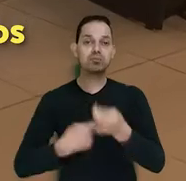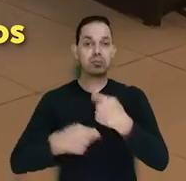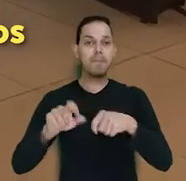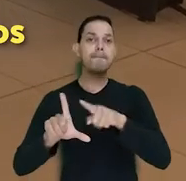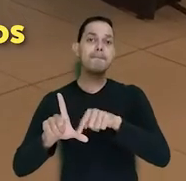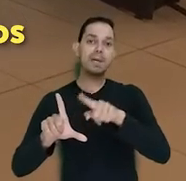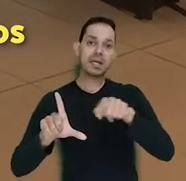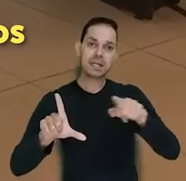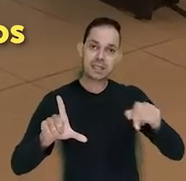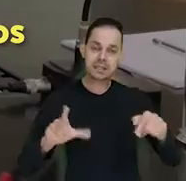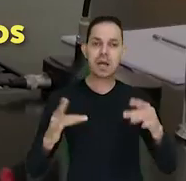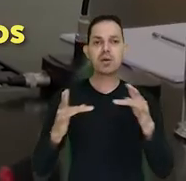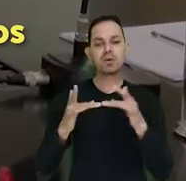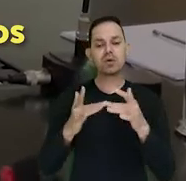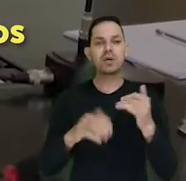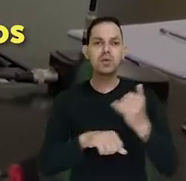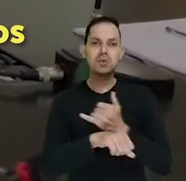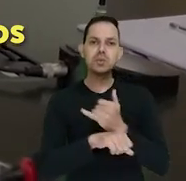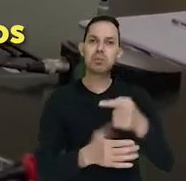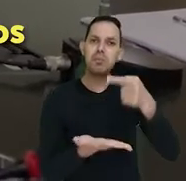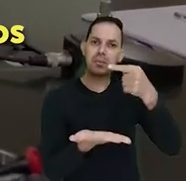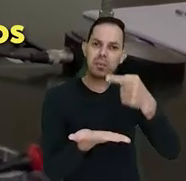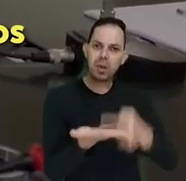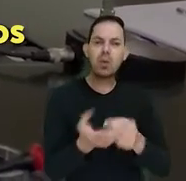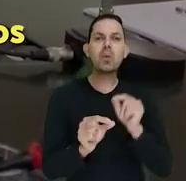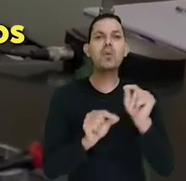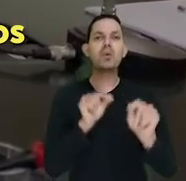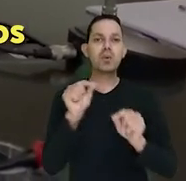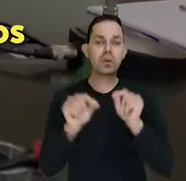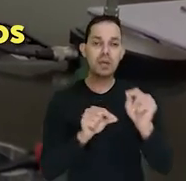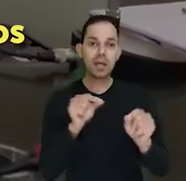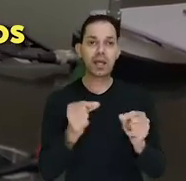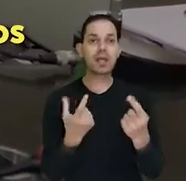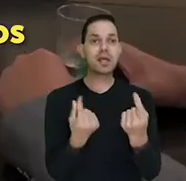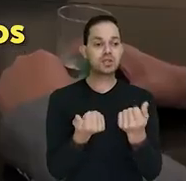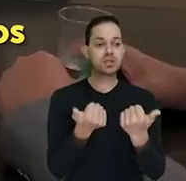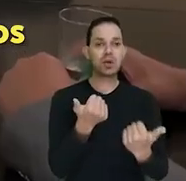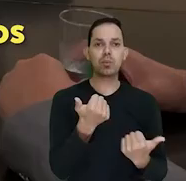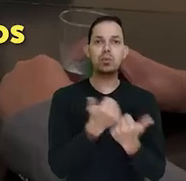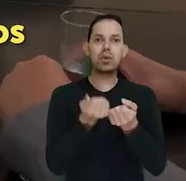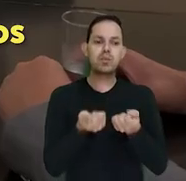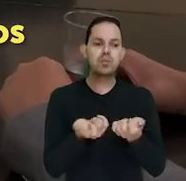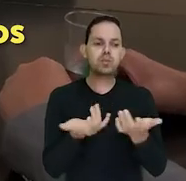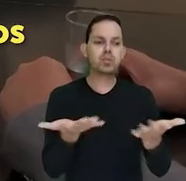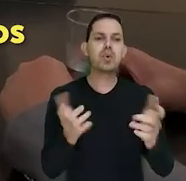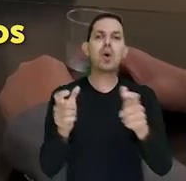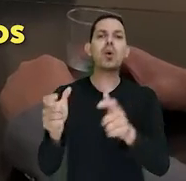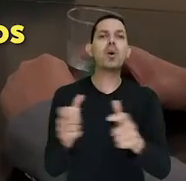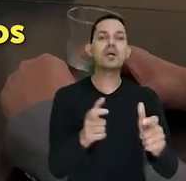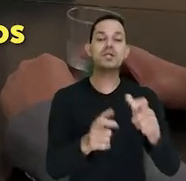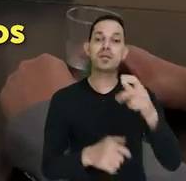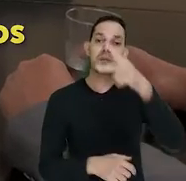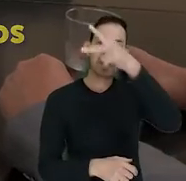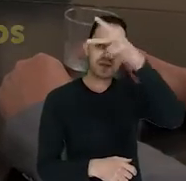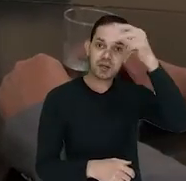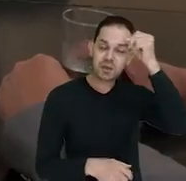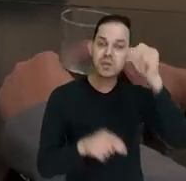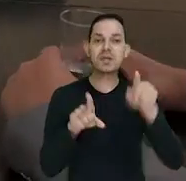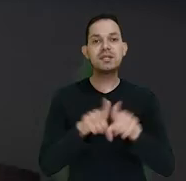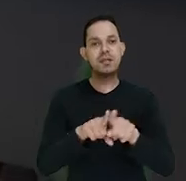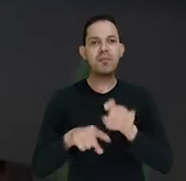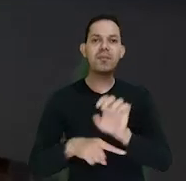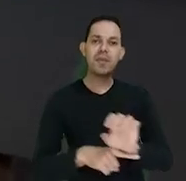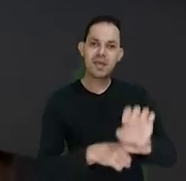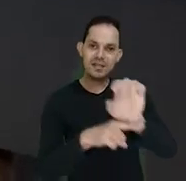para firmar essa estratégia e fazer com que esse subsídio chegue o mais rápido possível às prefeituras e aos